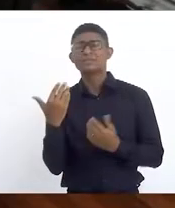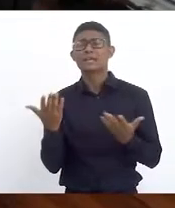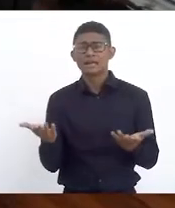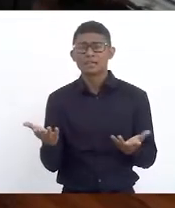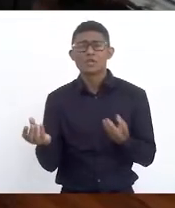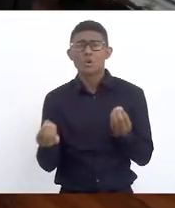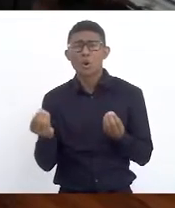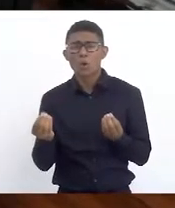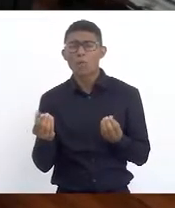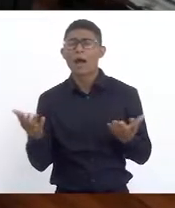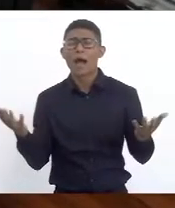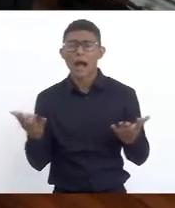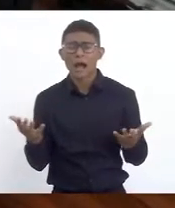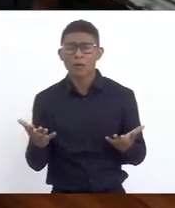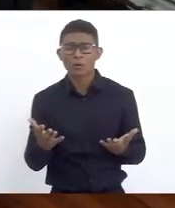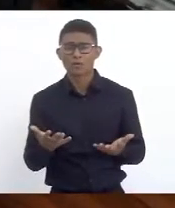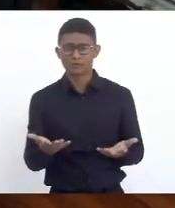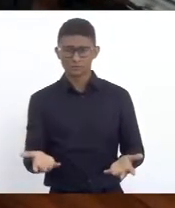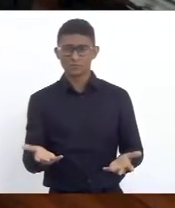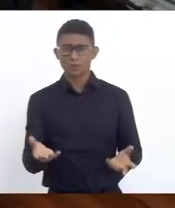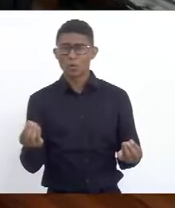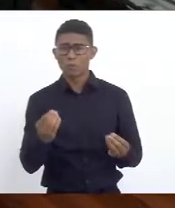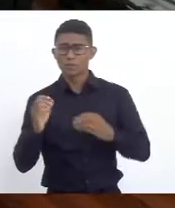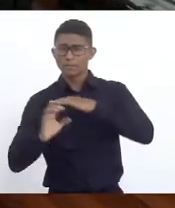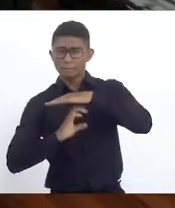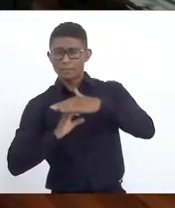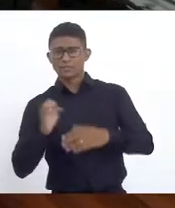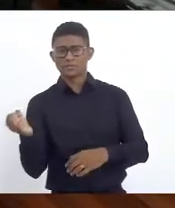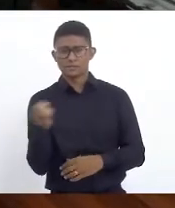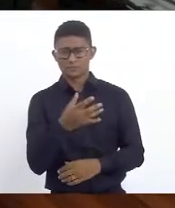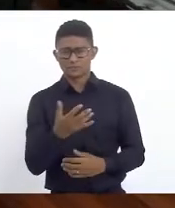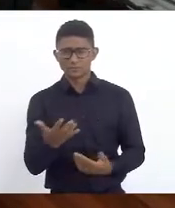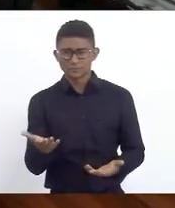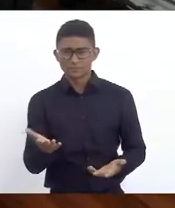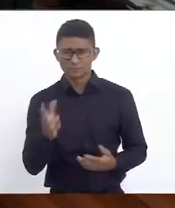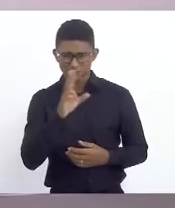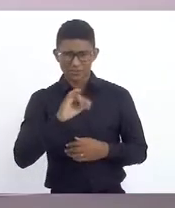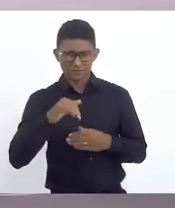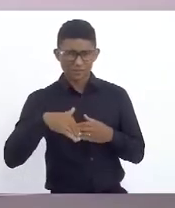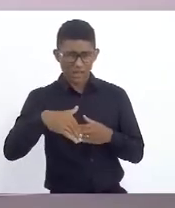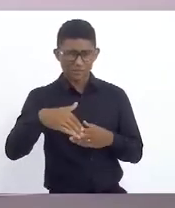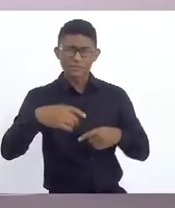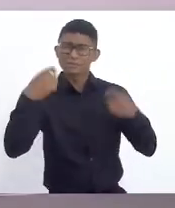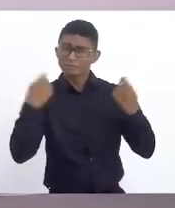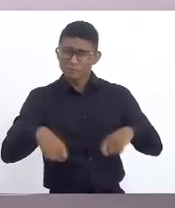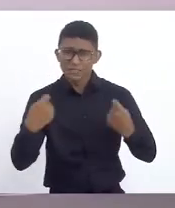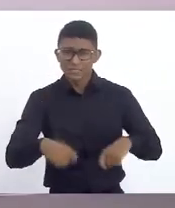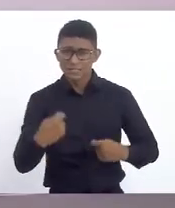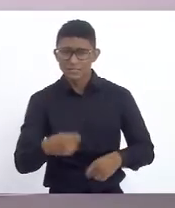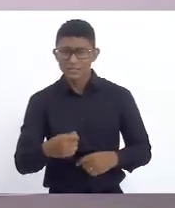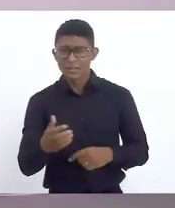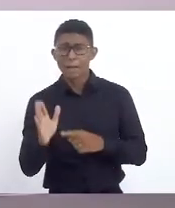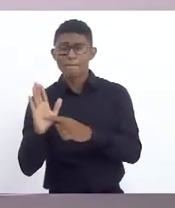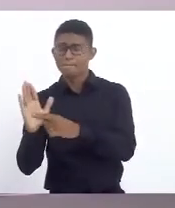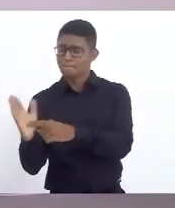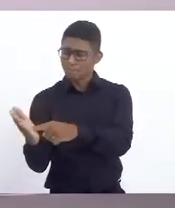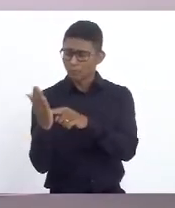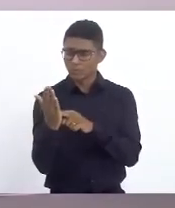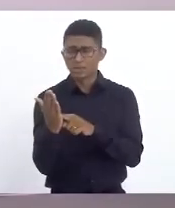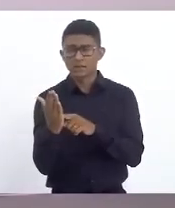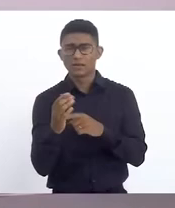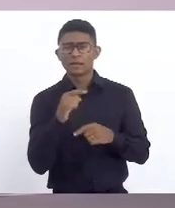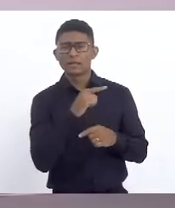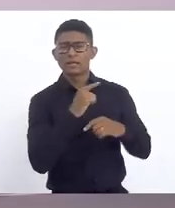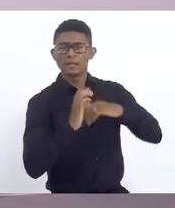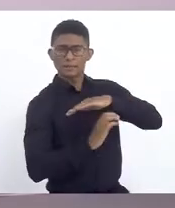conta de chegada agora com a responsabilidade da nova empresa? Tem que mostrar para a gente se o custo é todo da SEDAI, o que, que